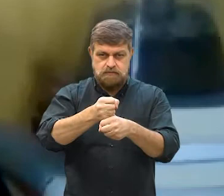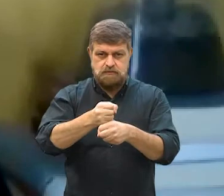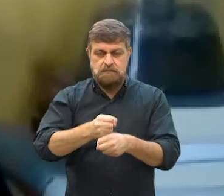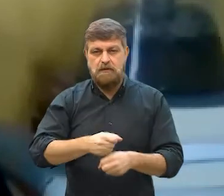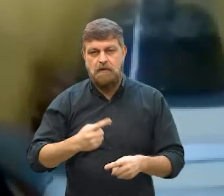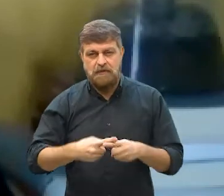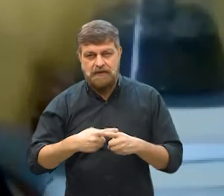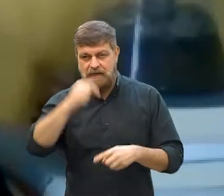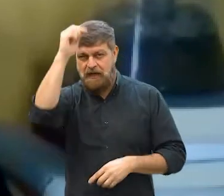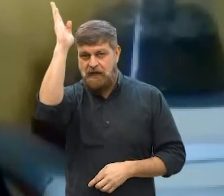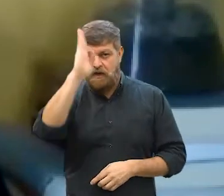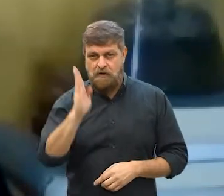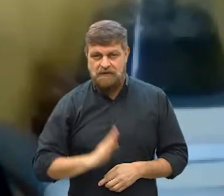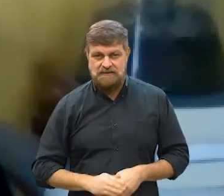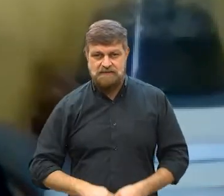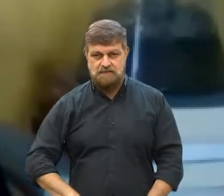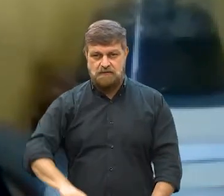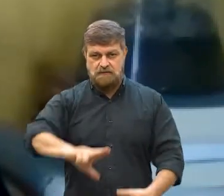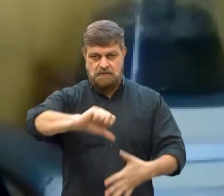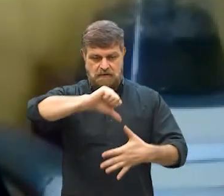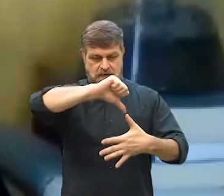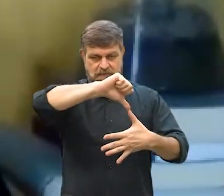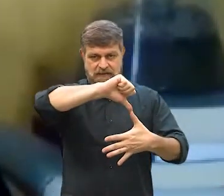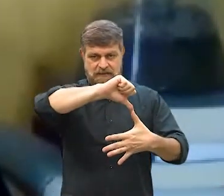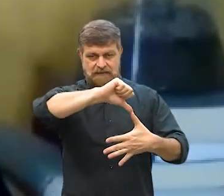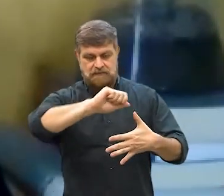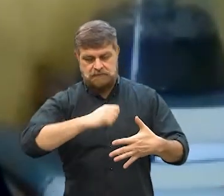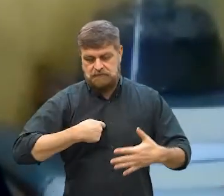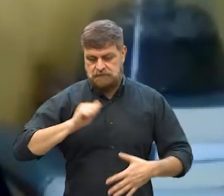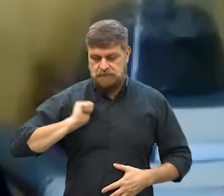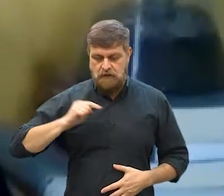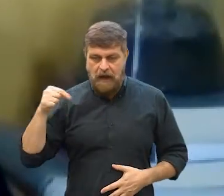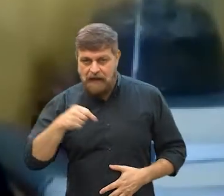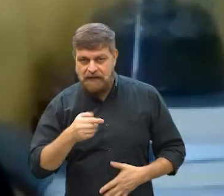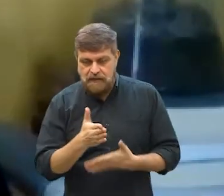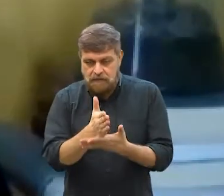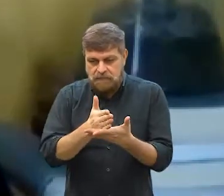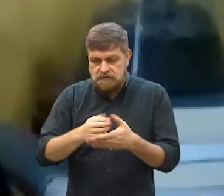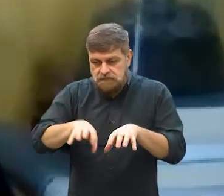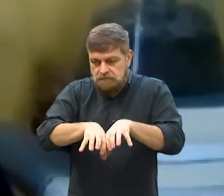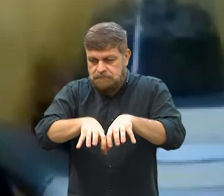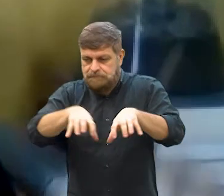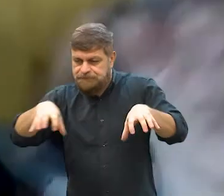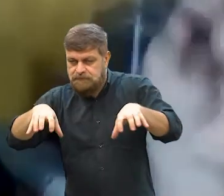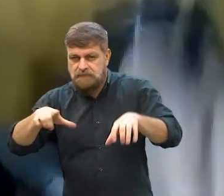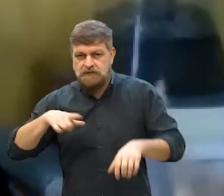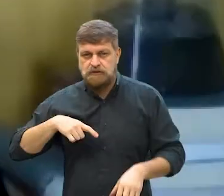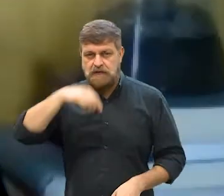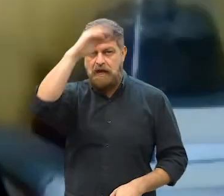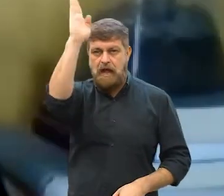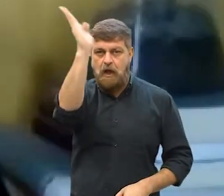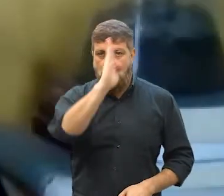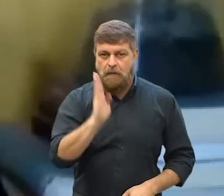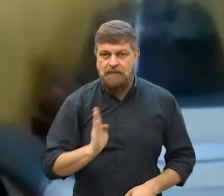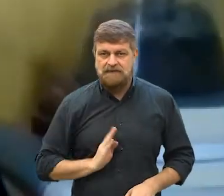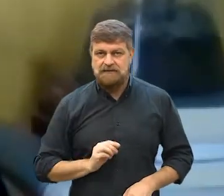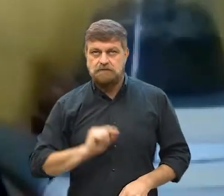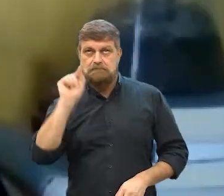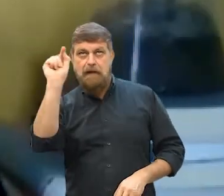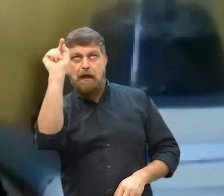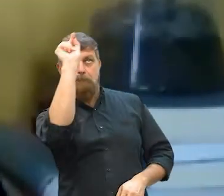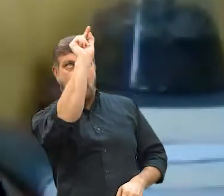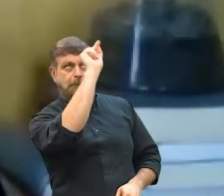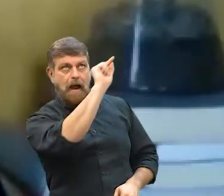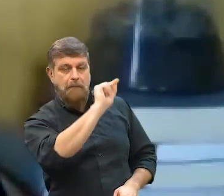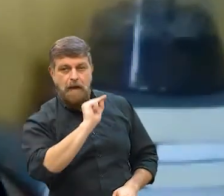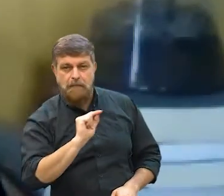eu como o resto da América espanhola e poder se dividindo né em vários países mas não eu